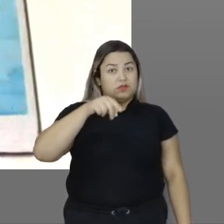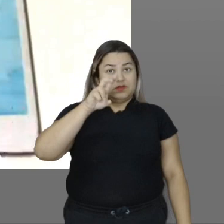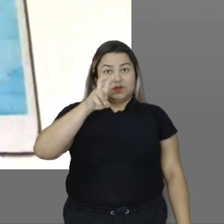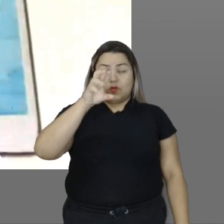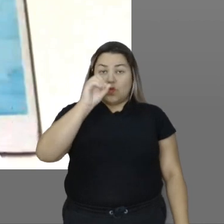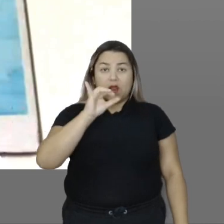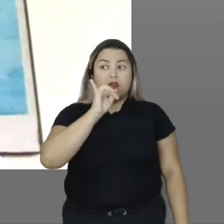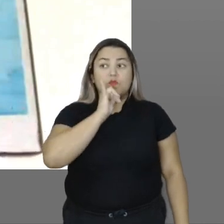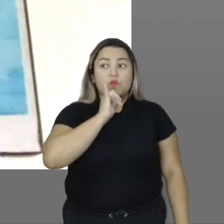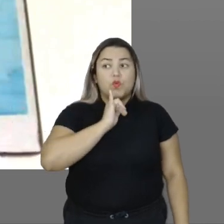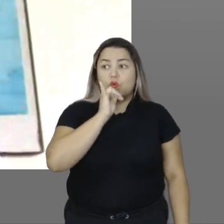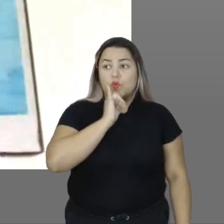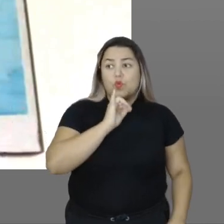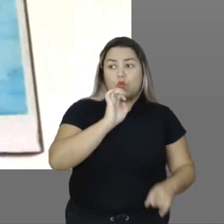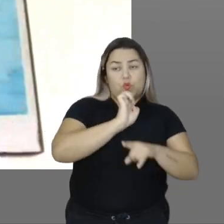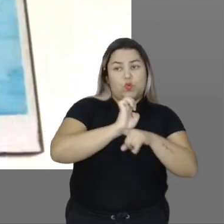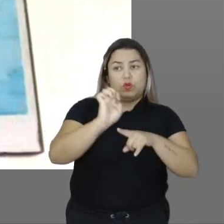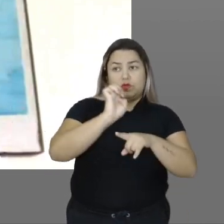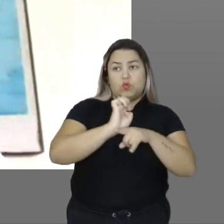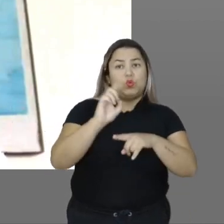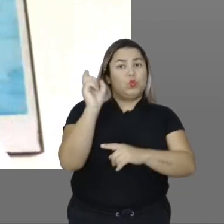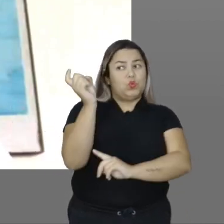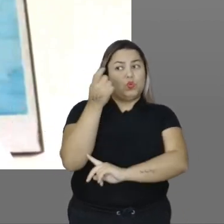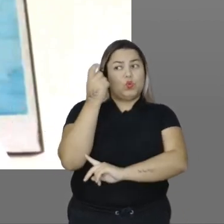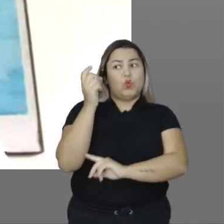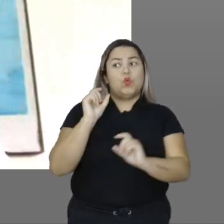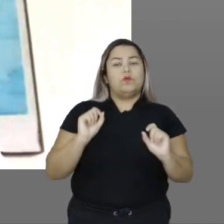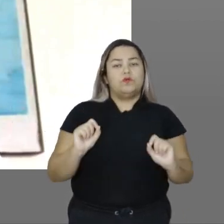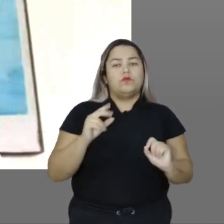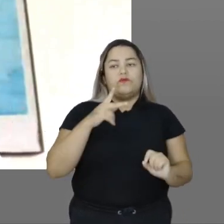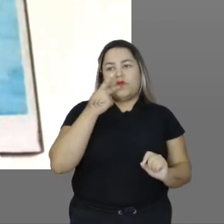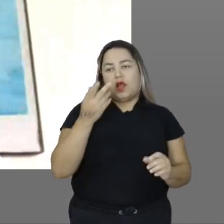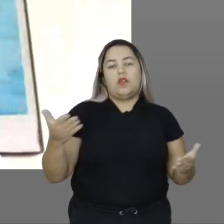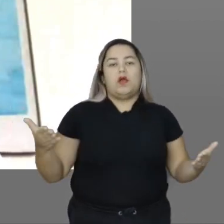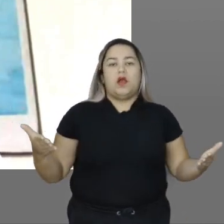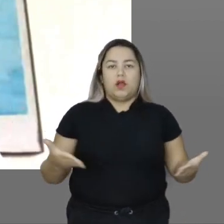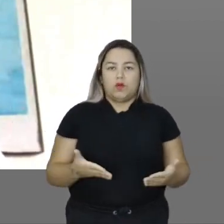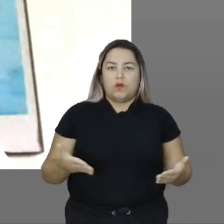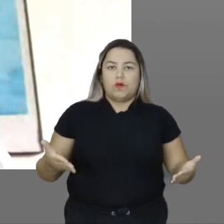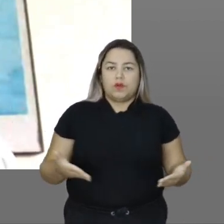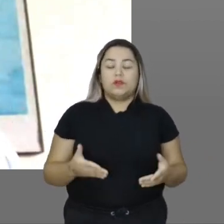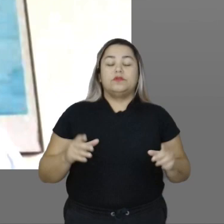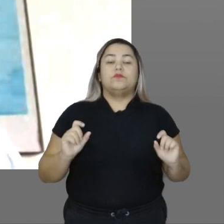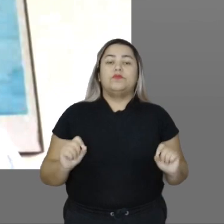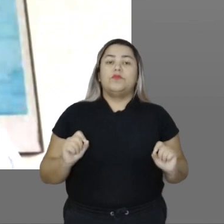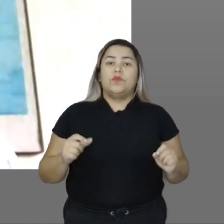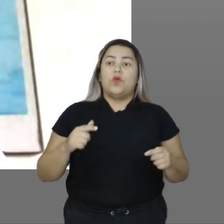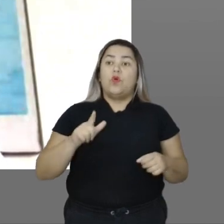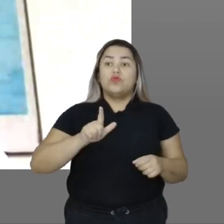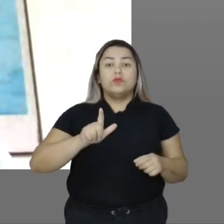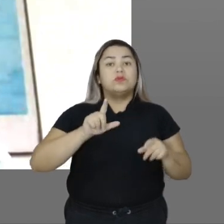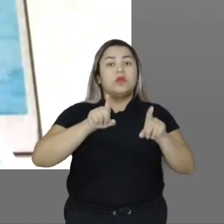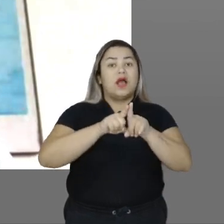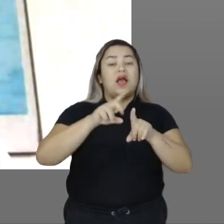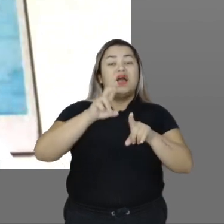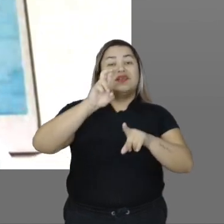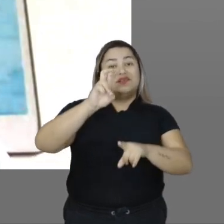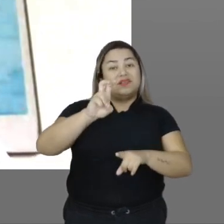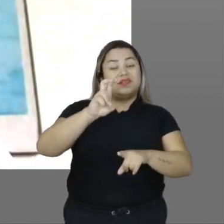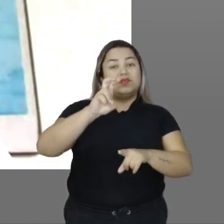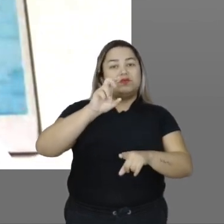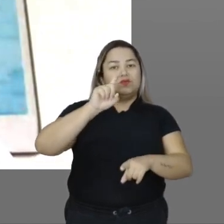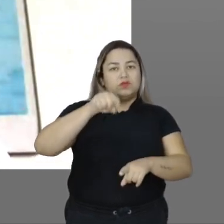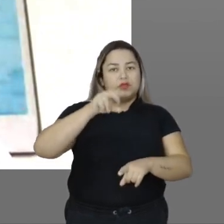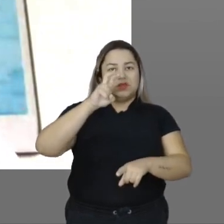7,50, por exemplo, aqui no estado do Rio Grande do Sul, de onde eu falo neste momento. E hoje o litro da gasolina está em R$